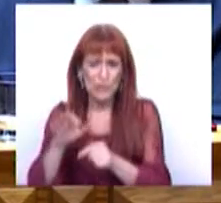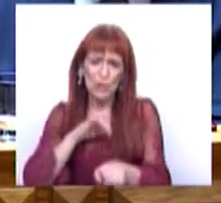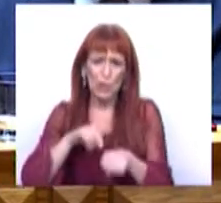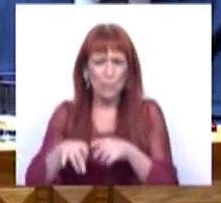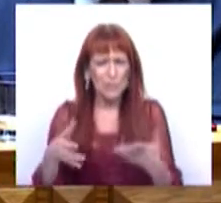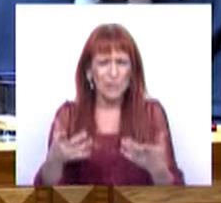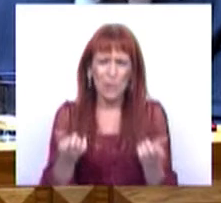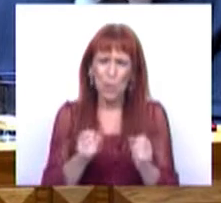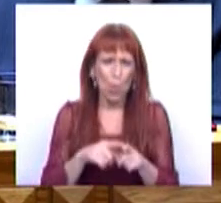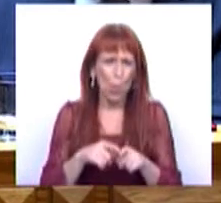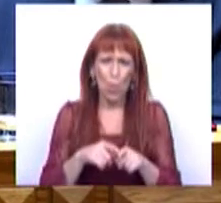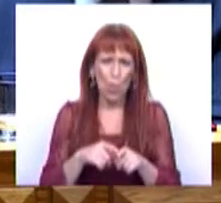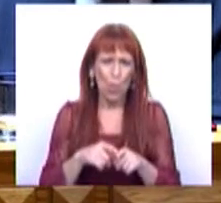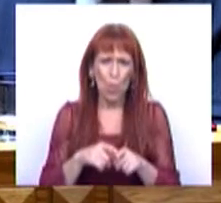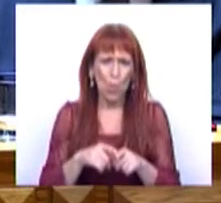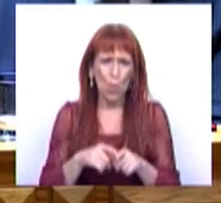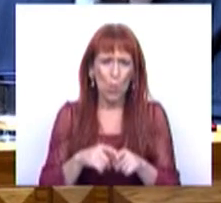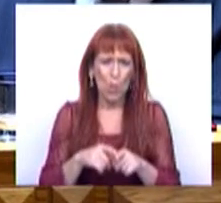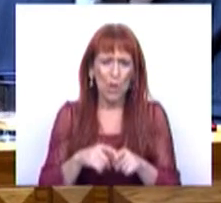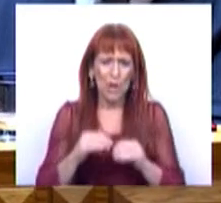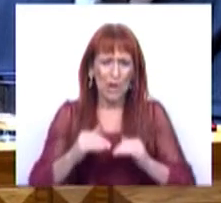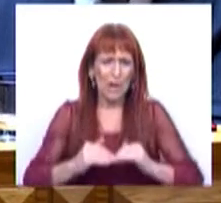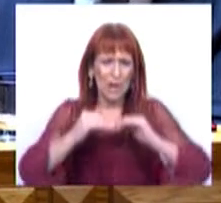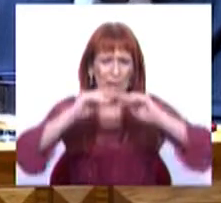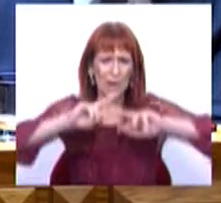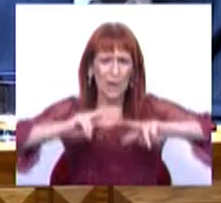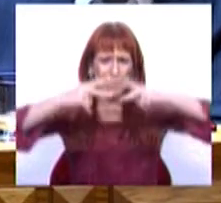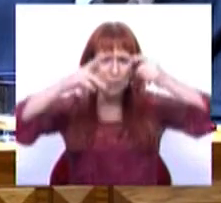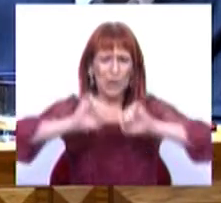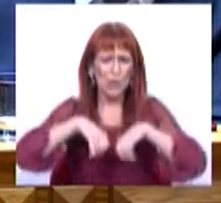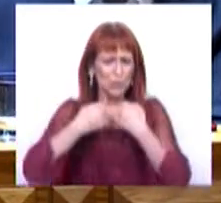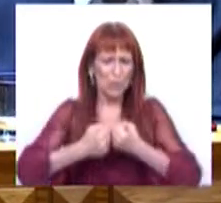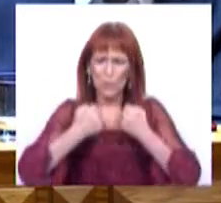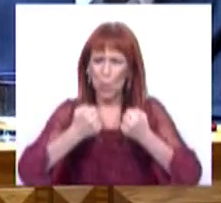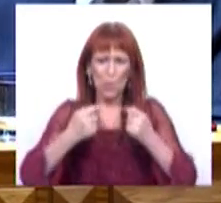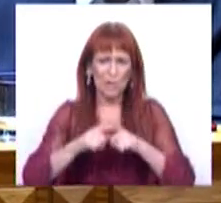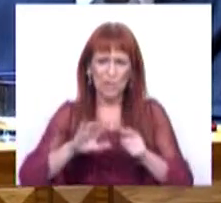Deputado, não há mobilidade, elevador social que resista a um mundo que não tenha sustentabilidade.